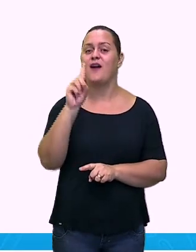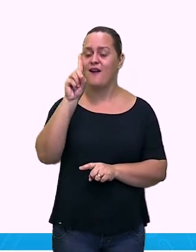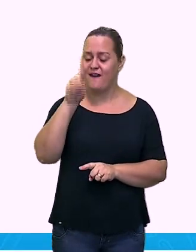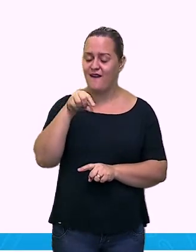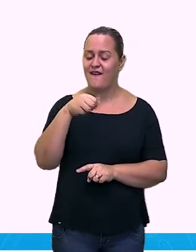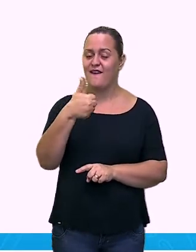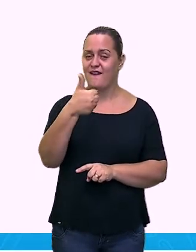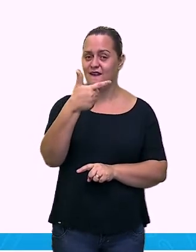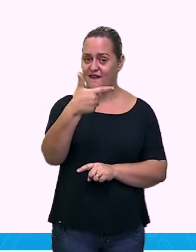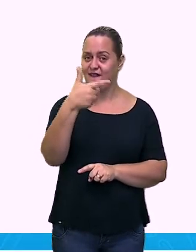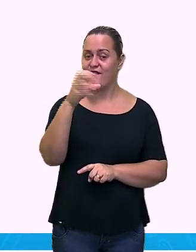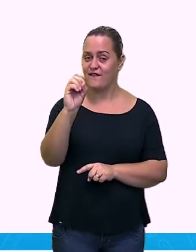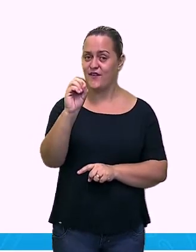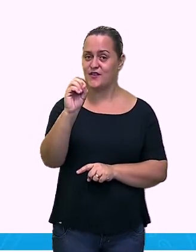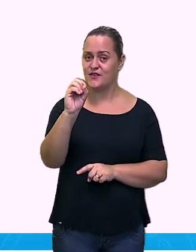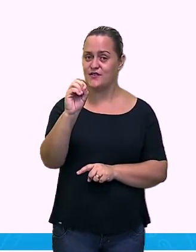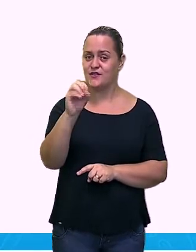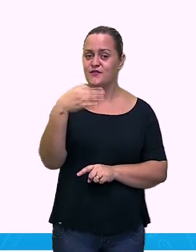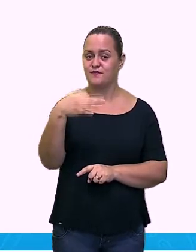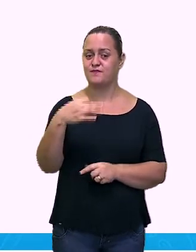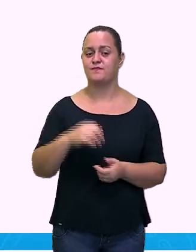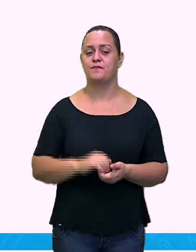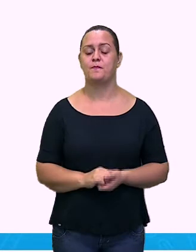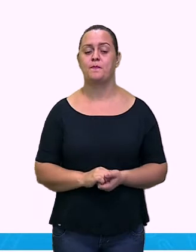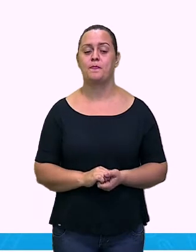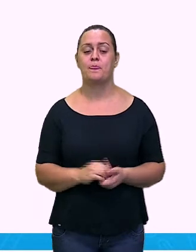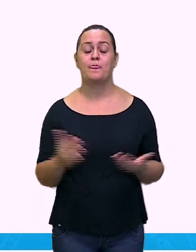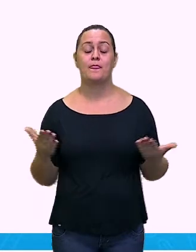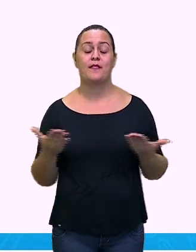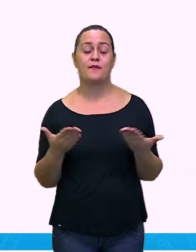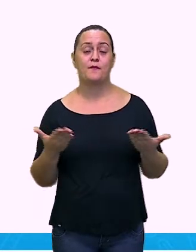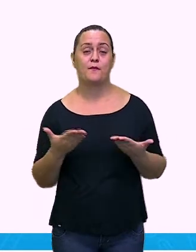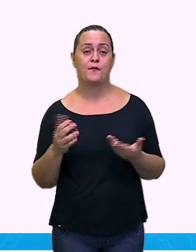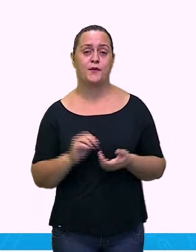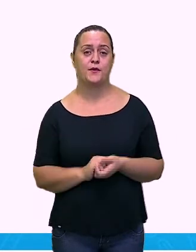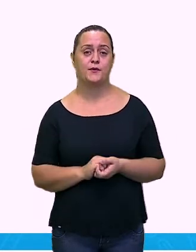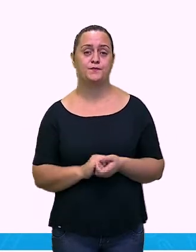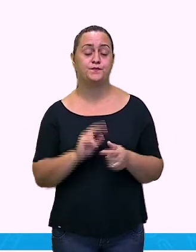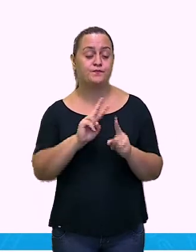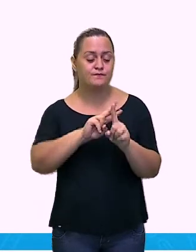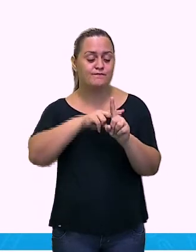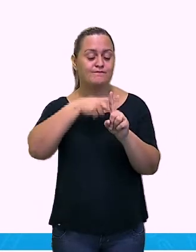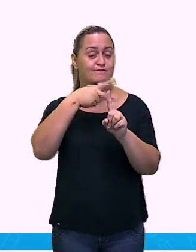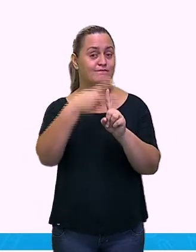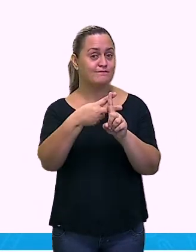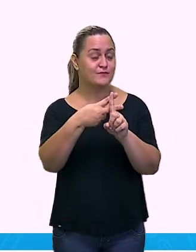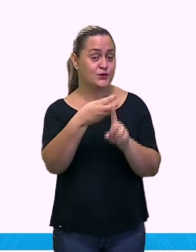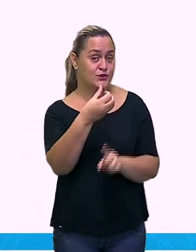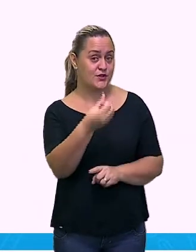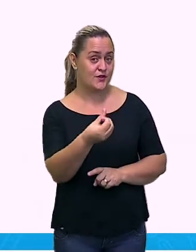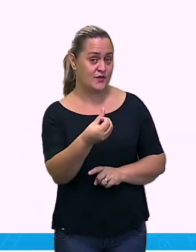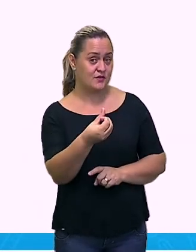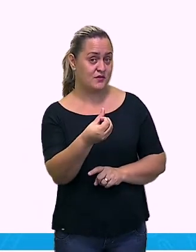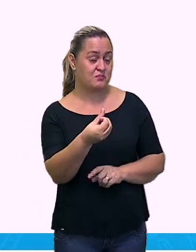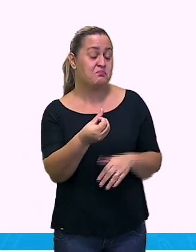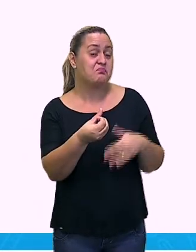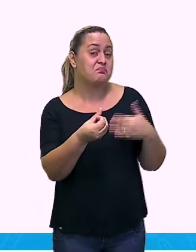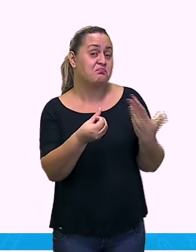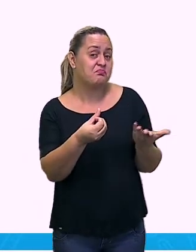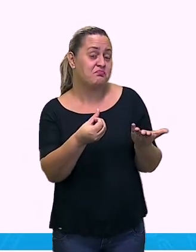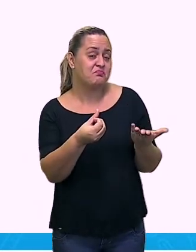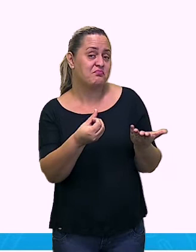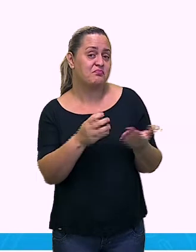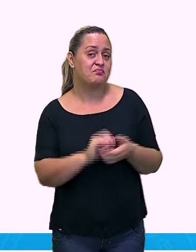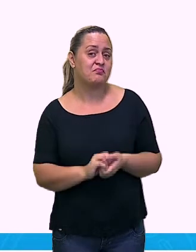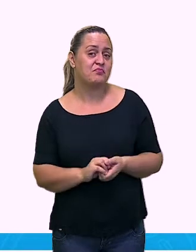10 20 e agora nossa último dobro aqui ó o dobro de 6 quanto que